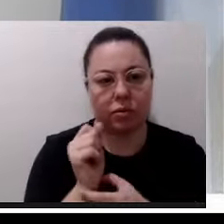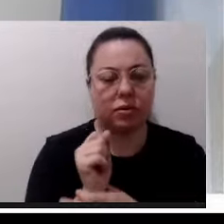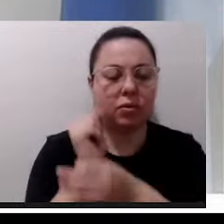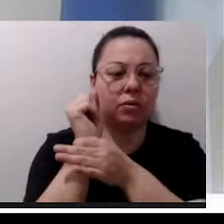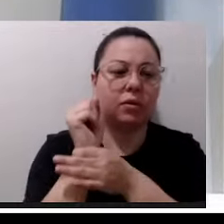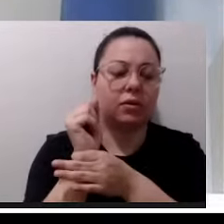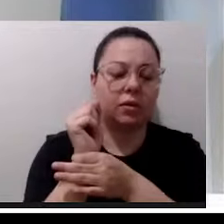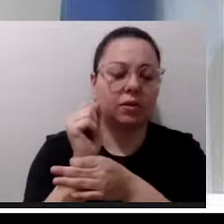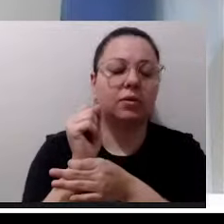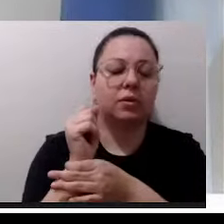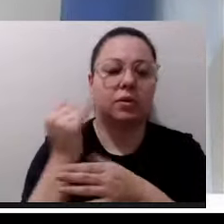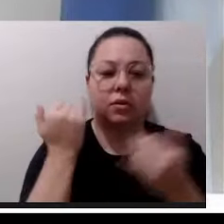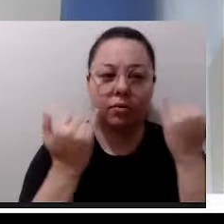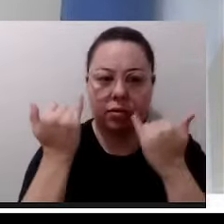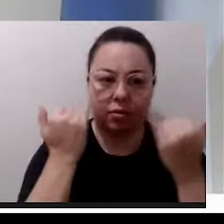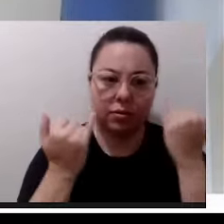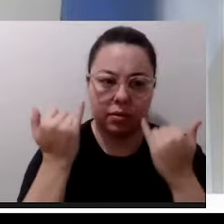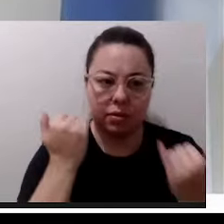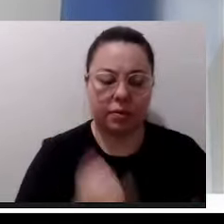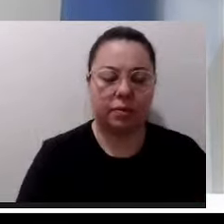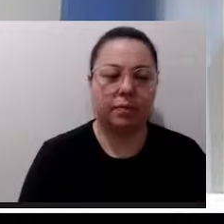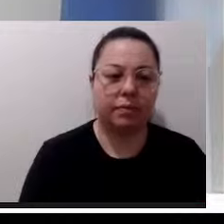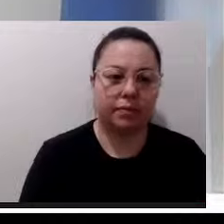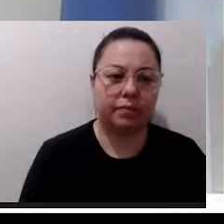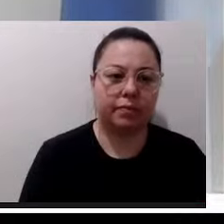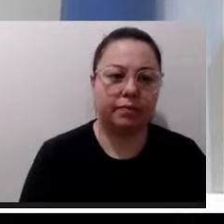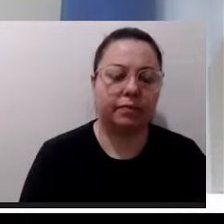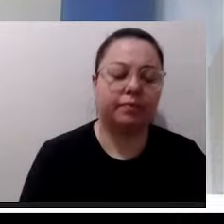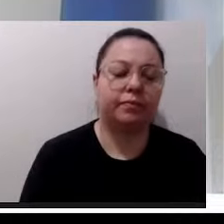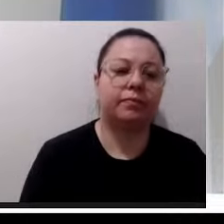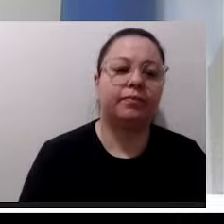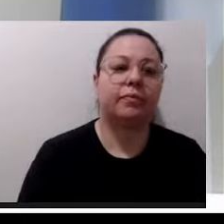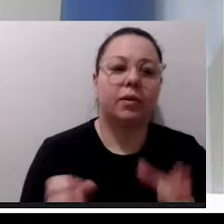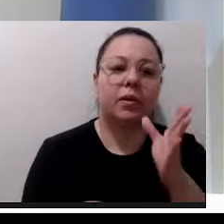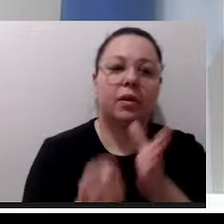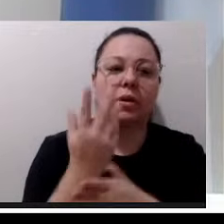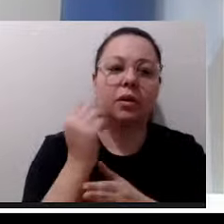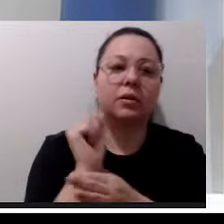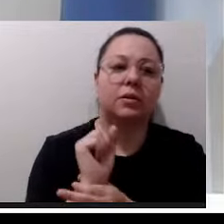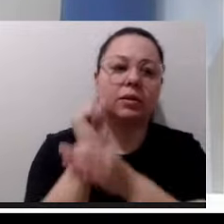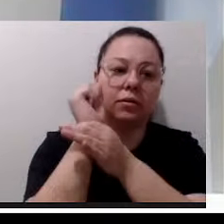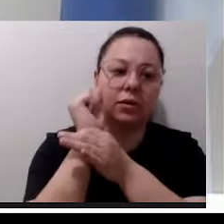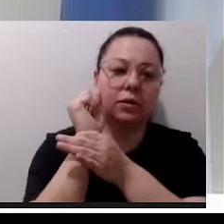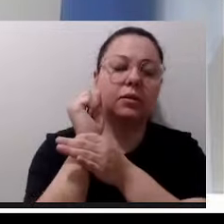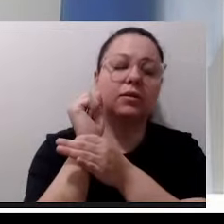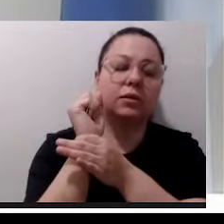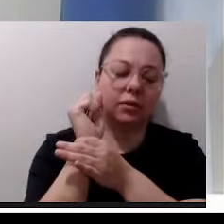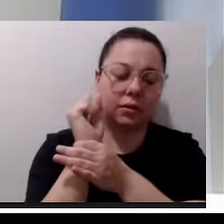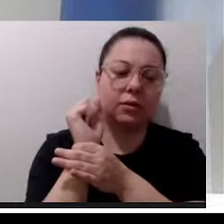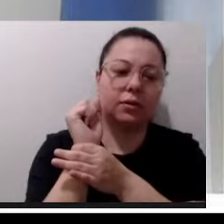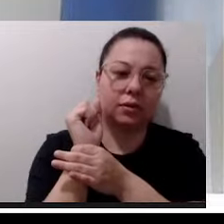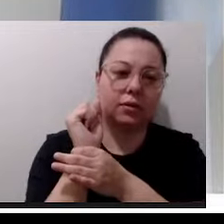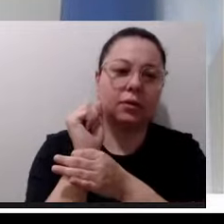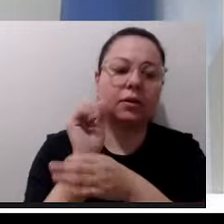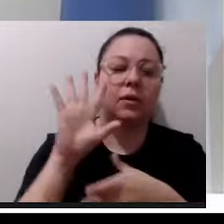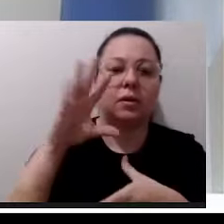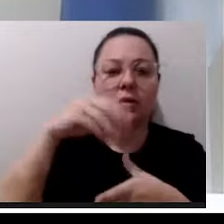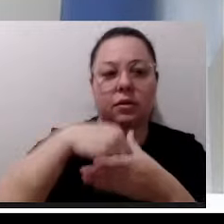informação, institui a política de segurança aplicada aos provedores de serviços